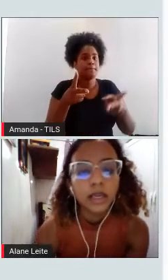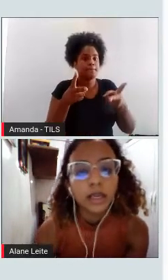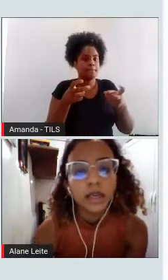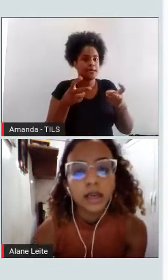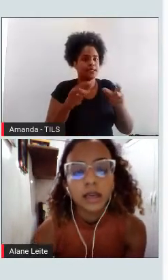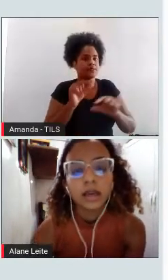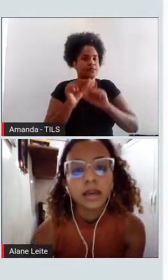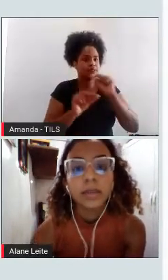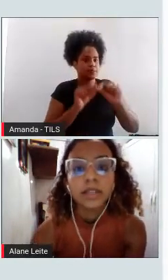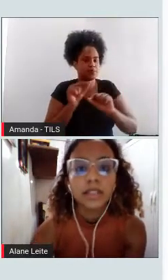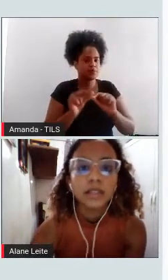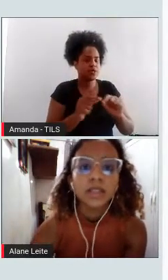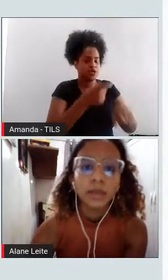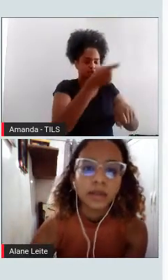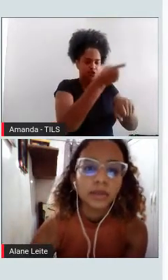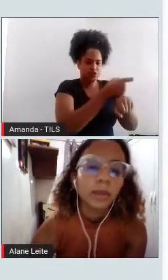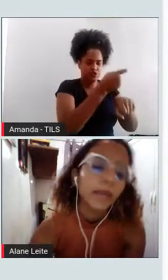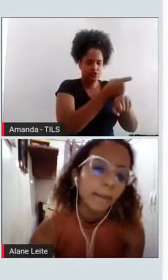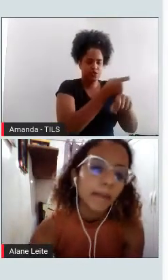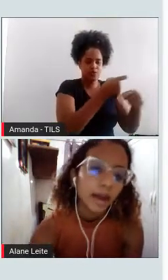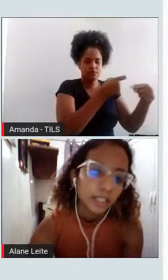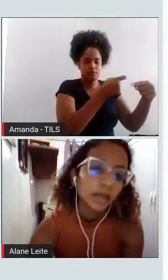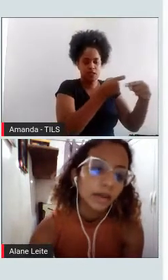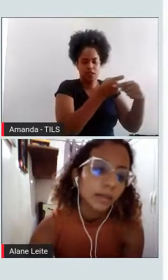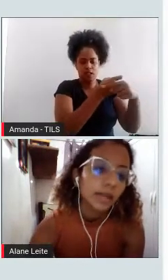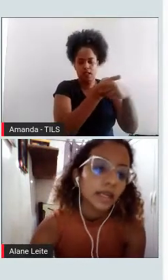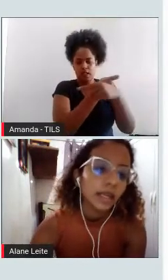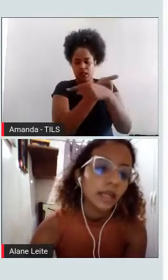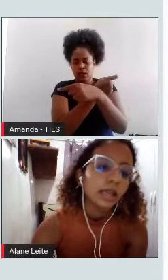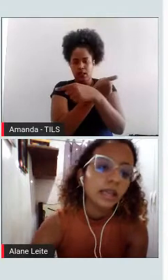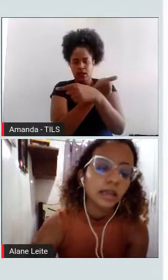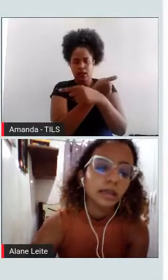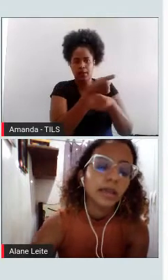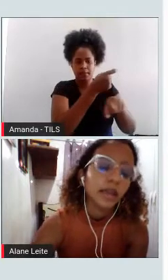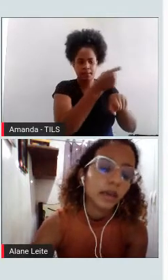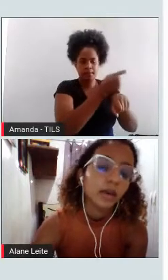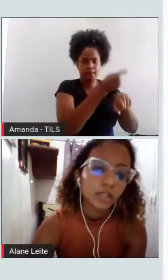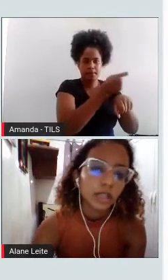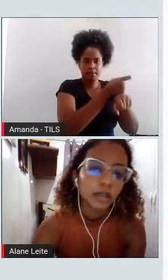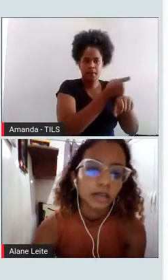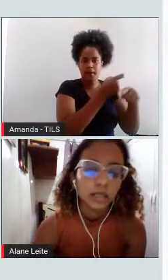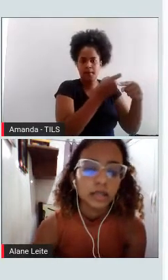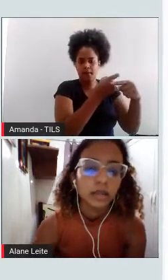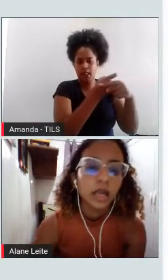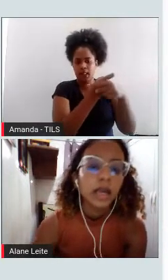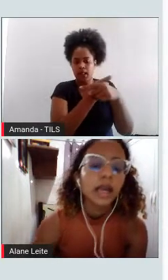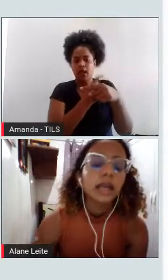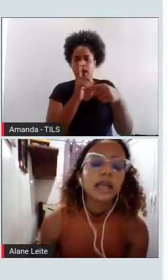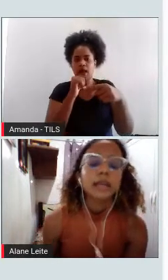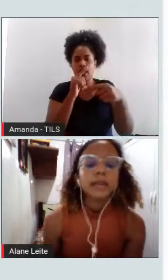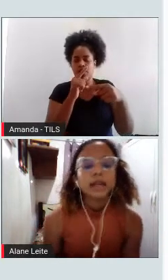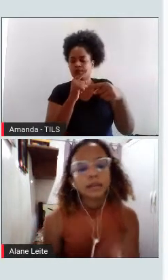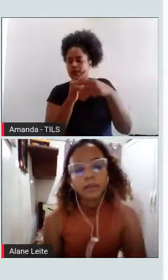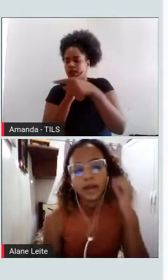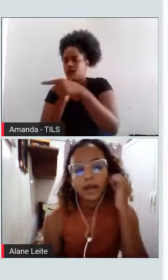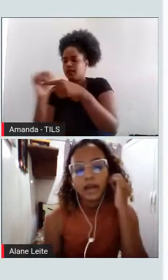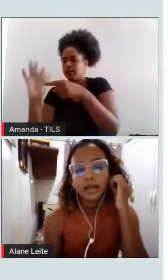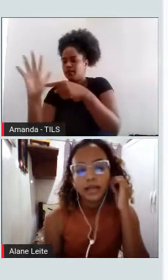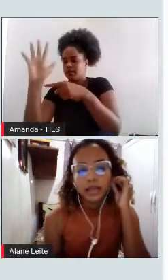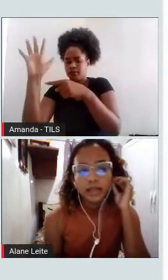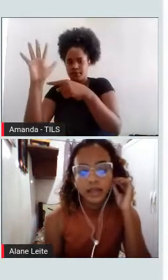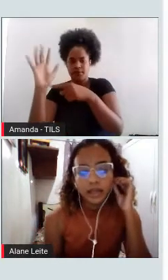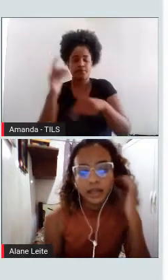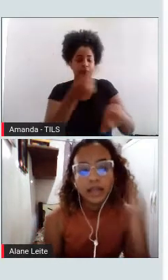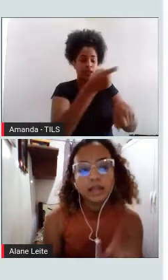sabe que precisa de uma temperatura bem baixa para que a água congele, não é isso? E